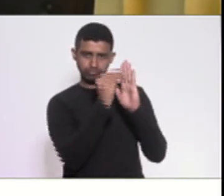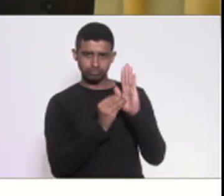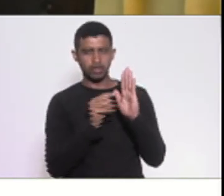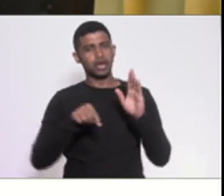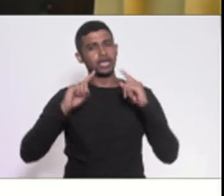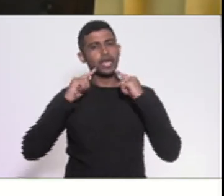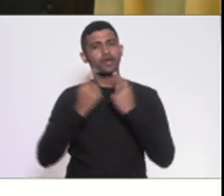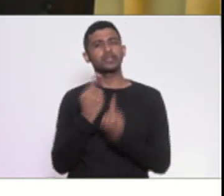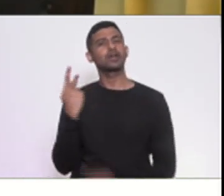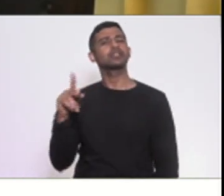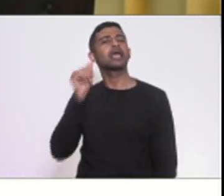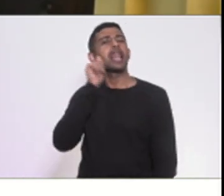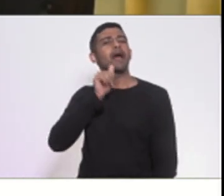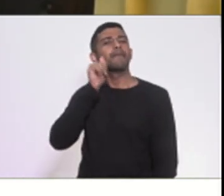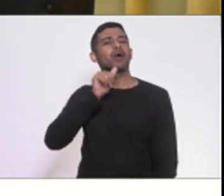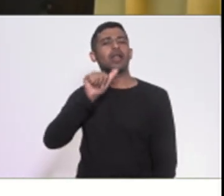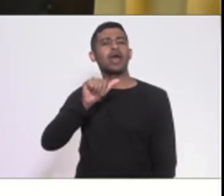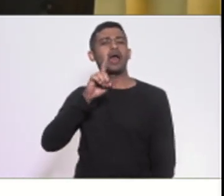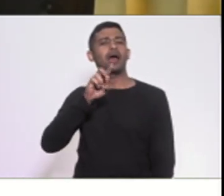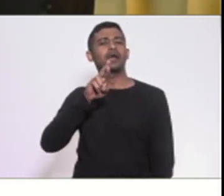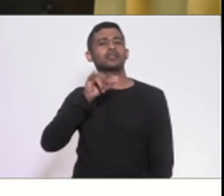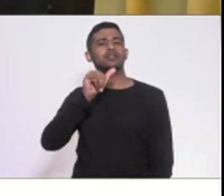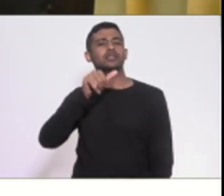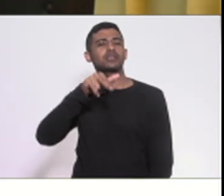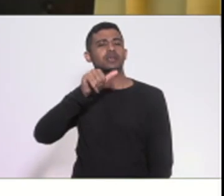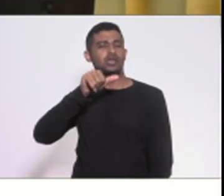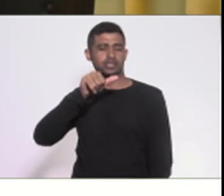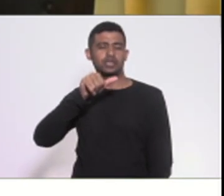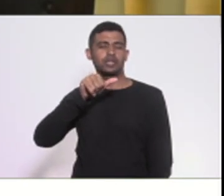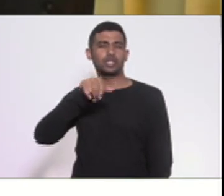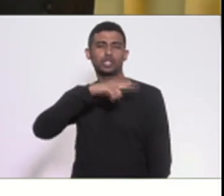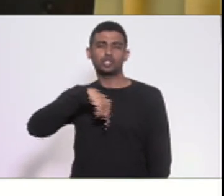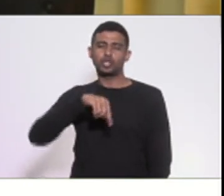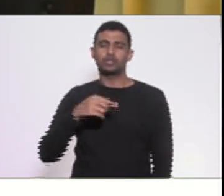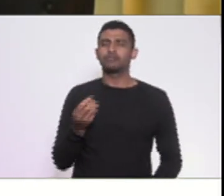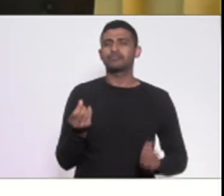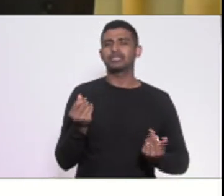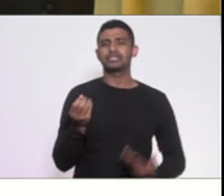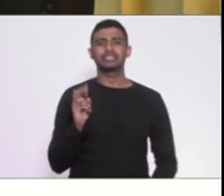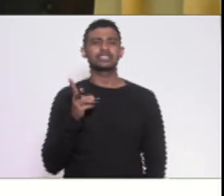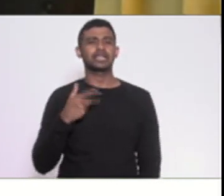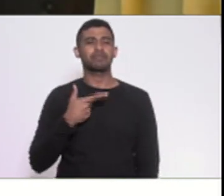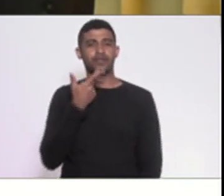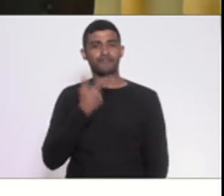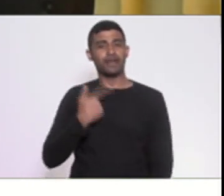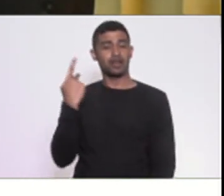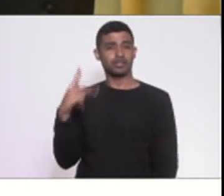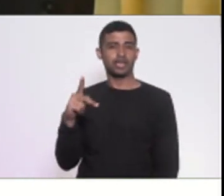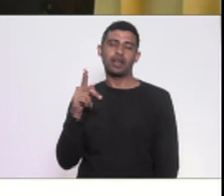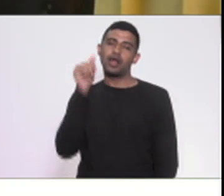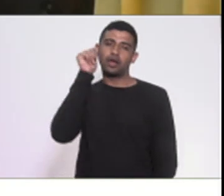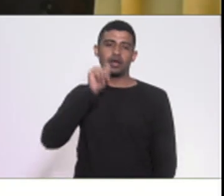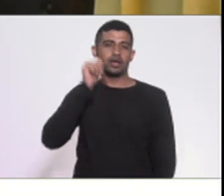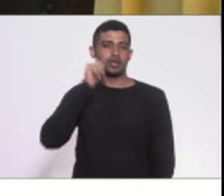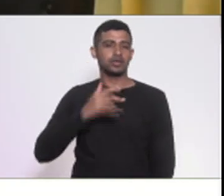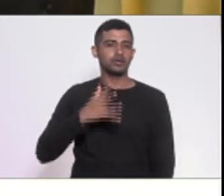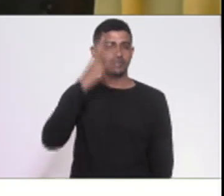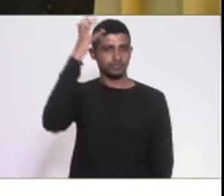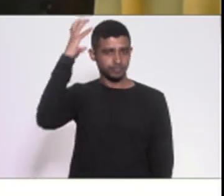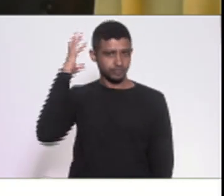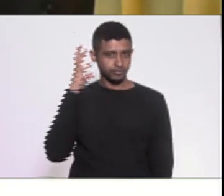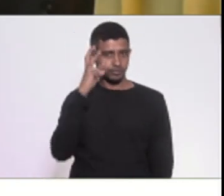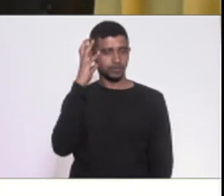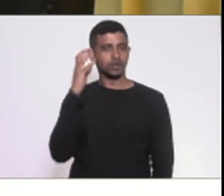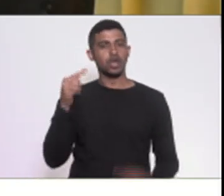pela doutora Adriana, quando eu sempre me remeto a isso, que é o caso do assassinato de Marielle Franco. Foi um caso